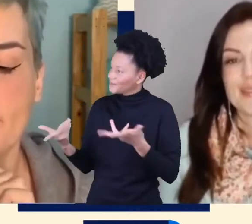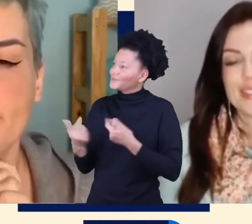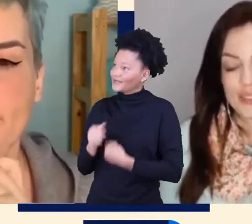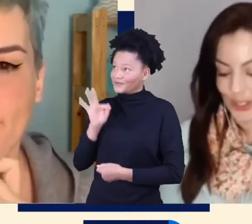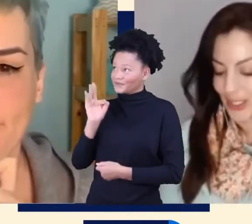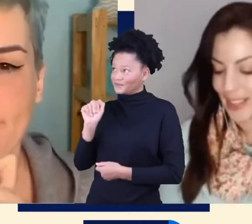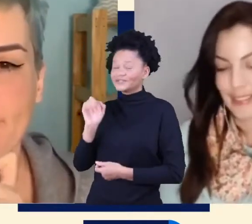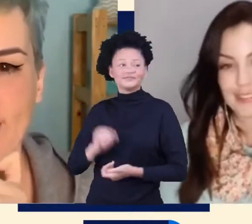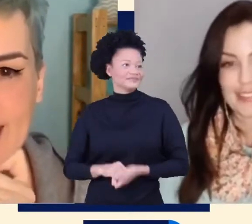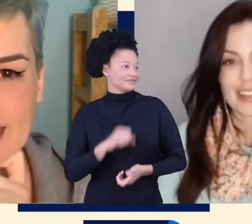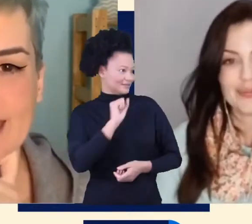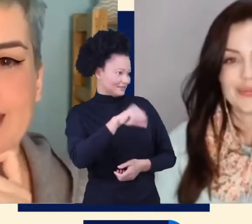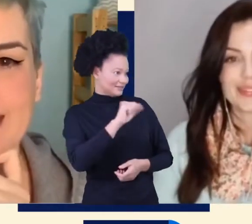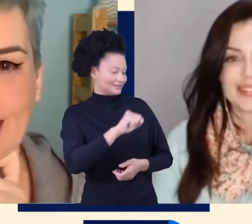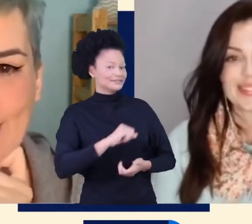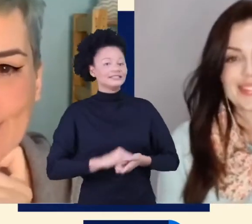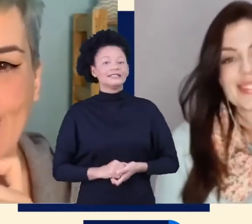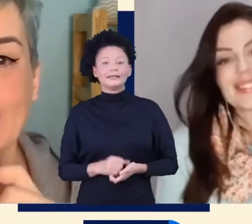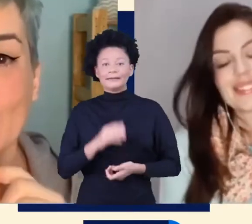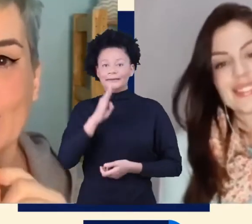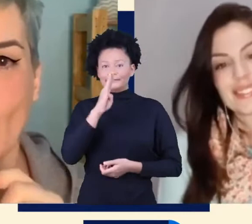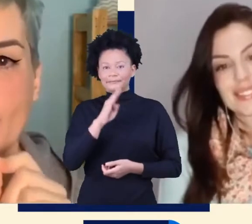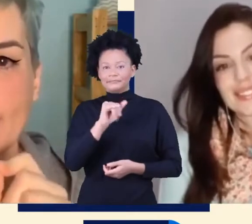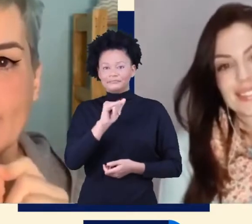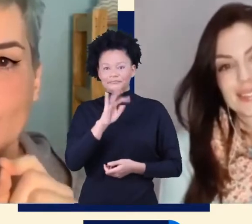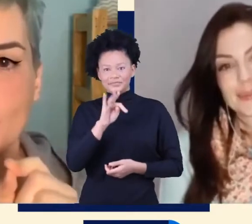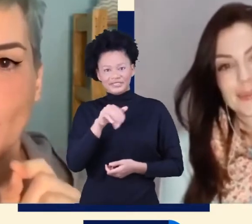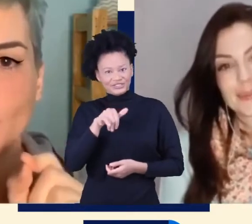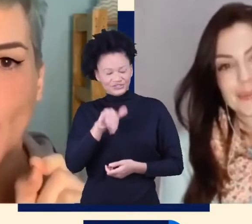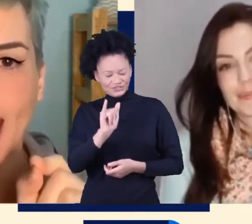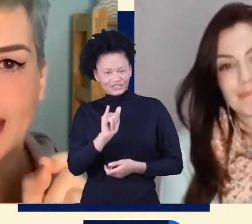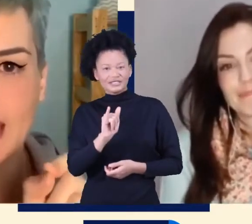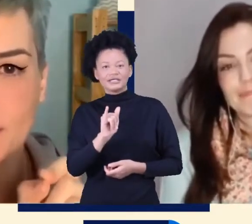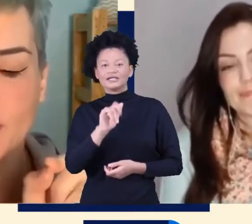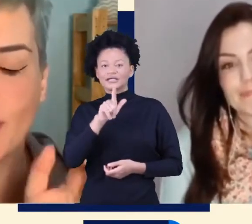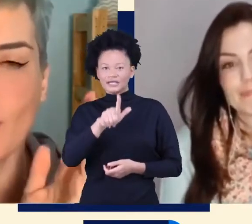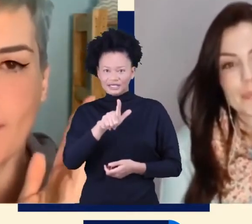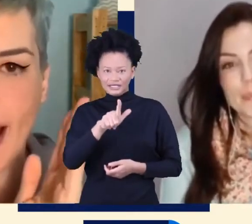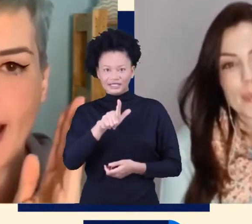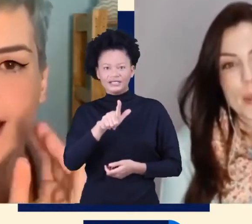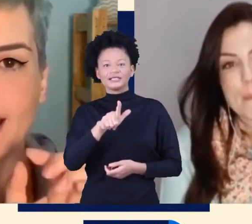Isso que é maravilhoso, né, Fafá? Sim. E então, assim, ó,